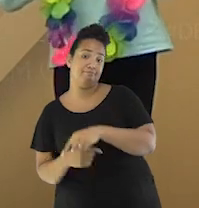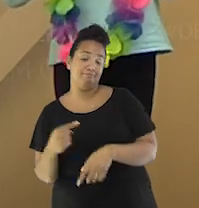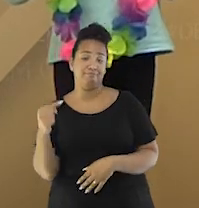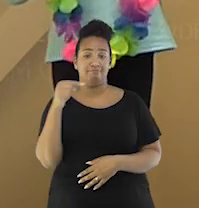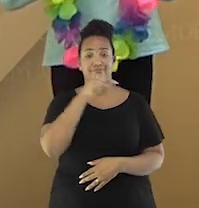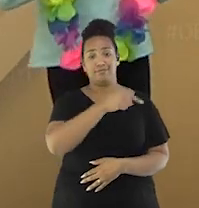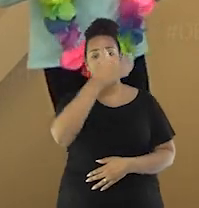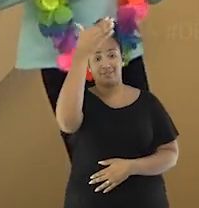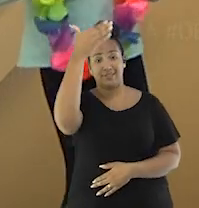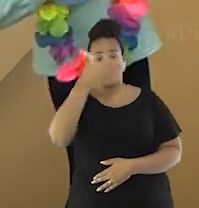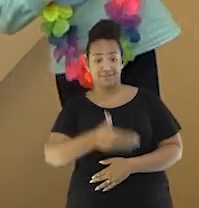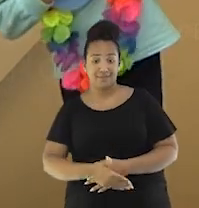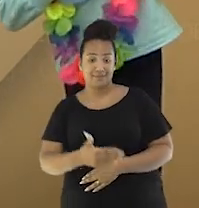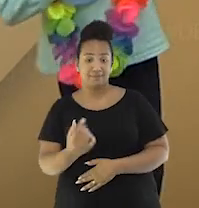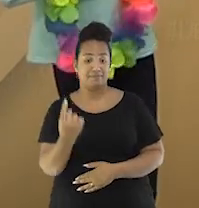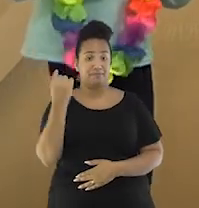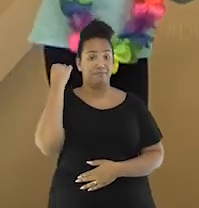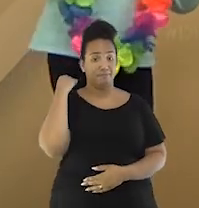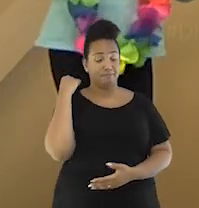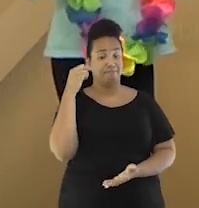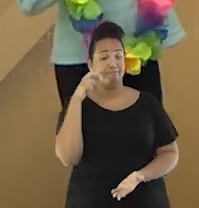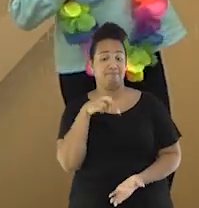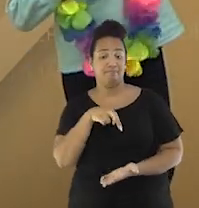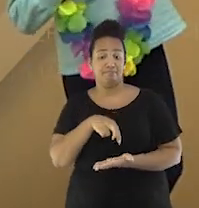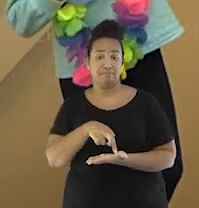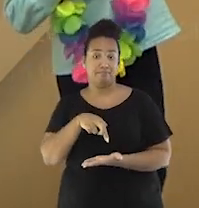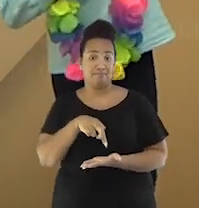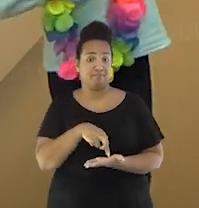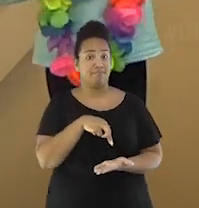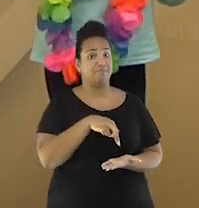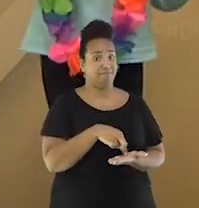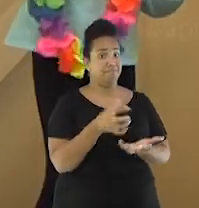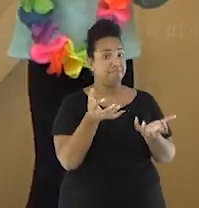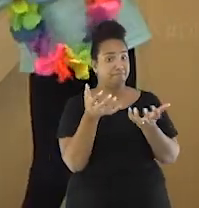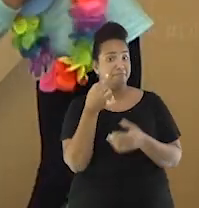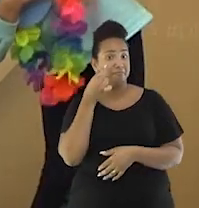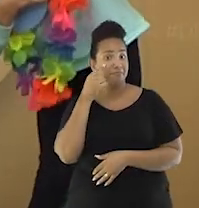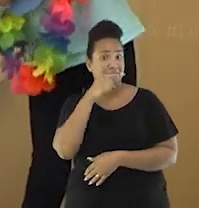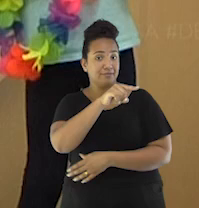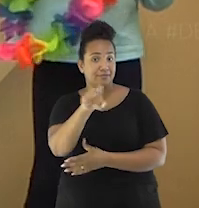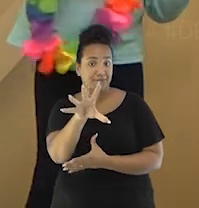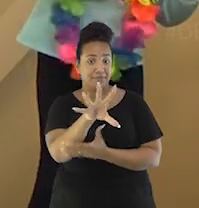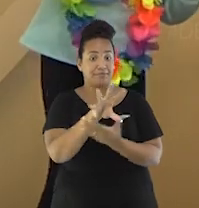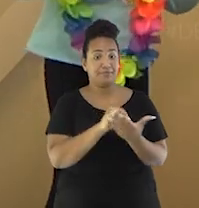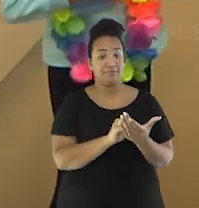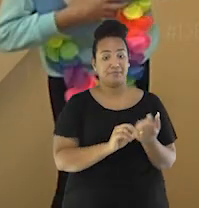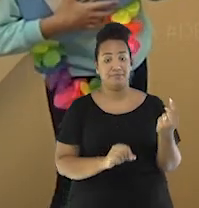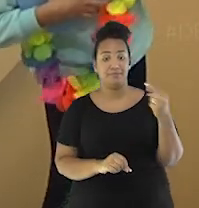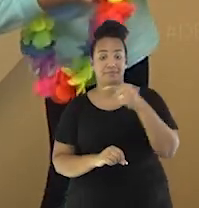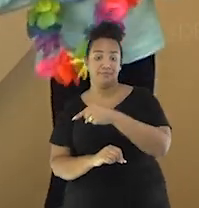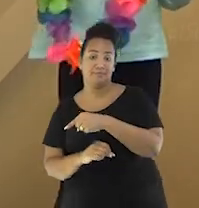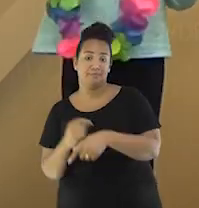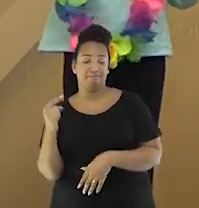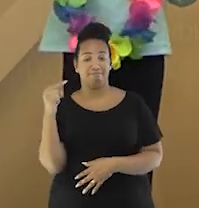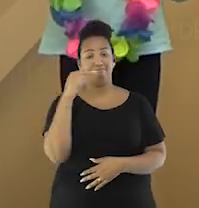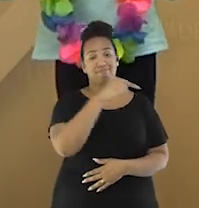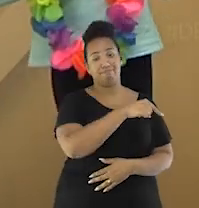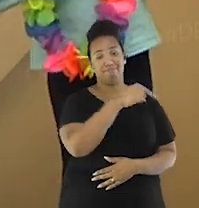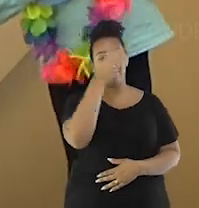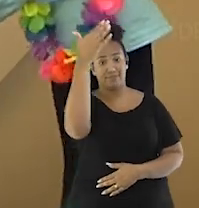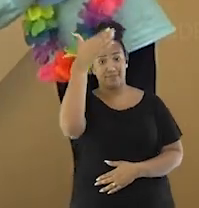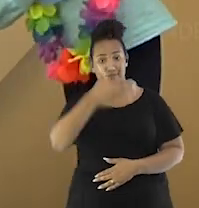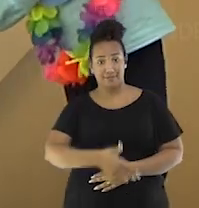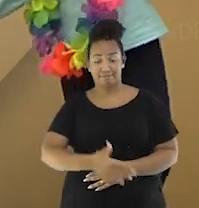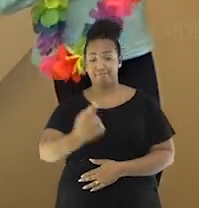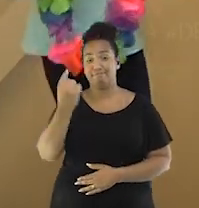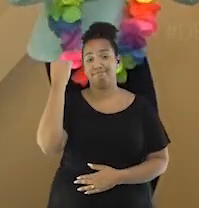frente pra trás, com uma perna só, quero ver quem faz. De um lado pro outro, pra frente pra trás,